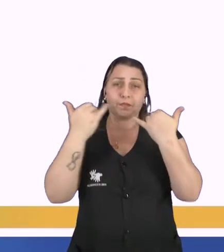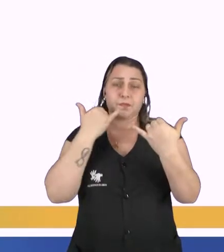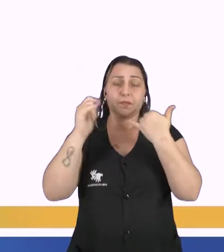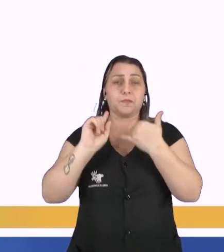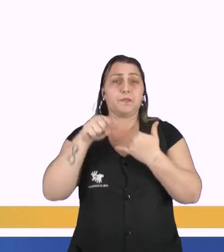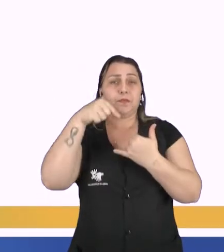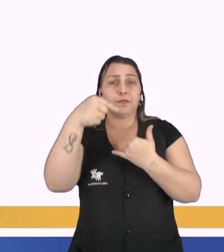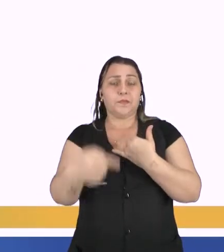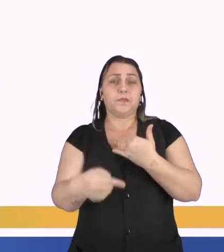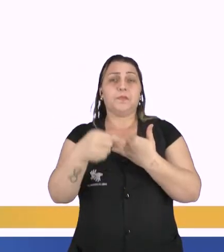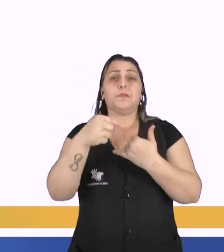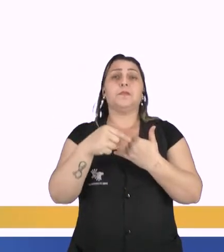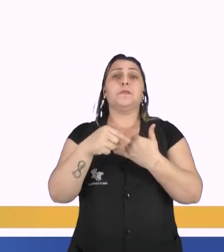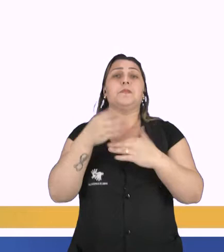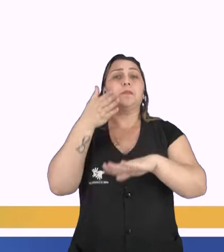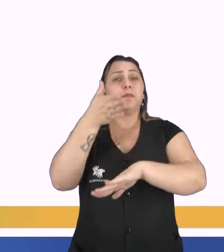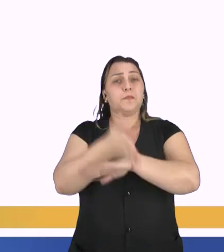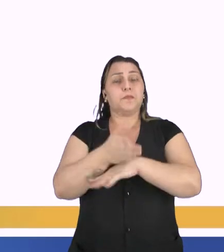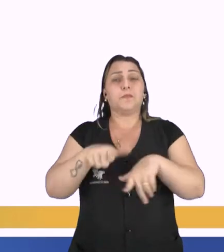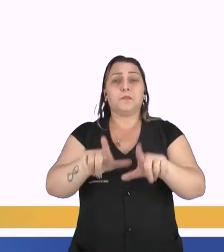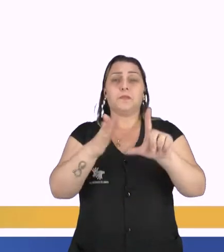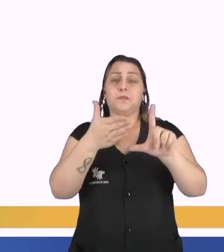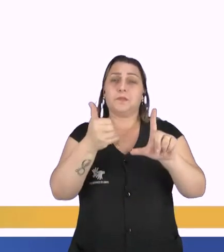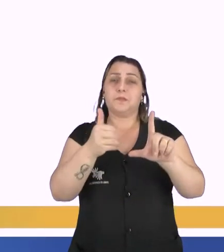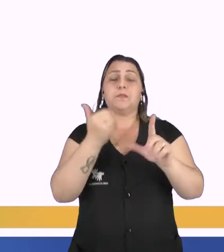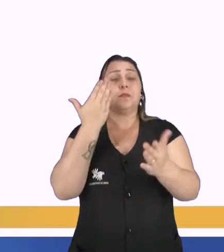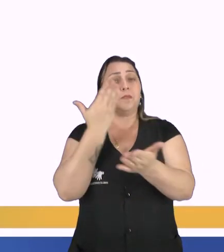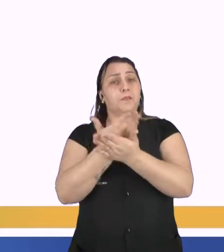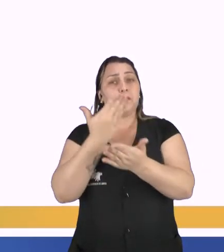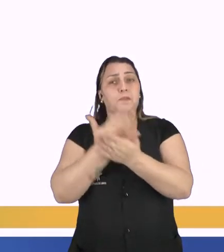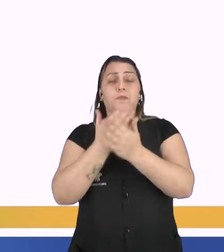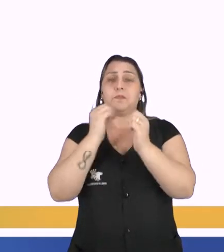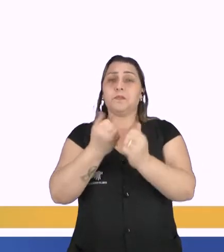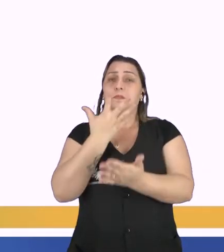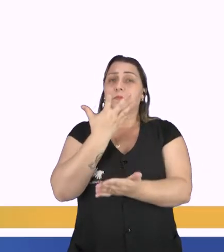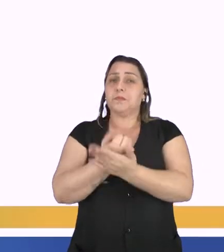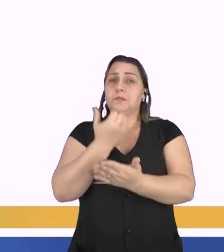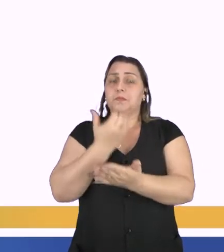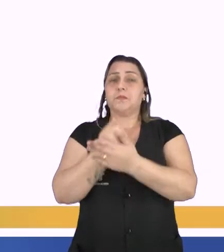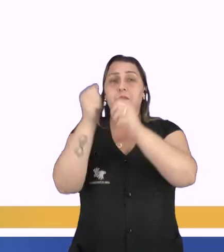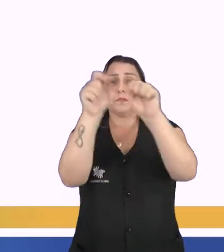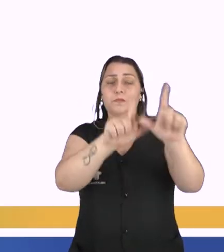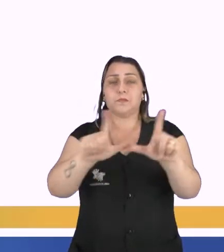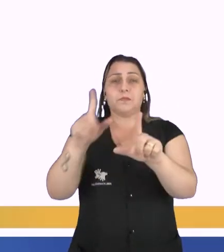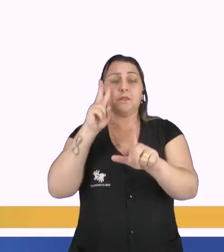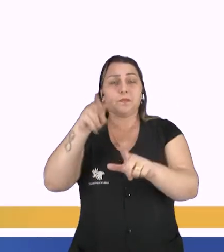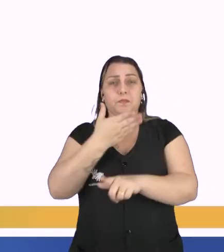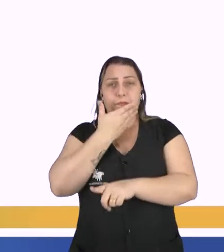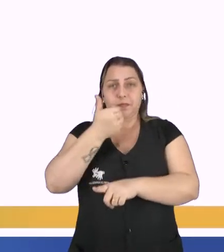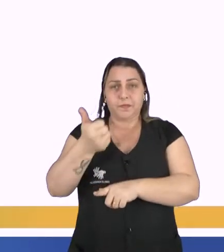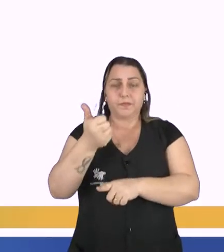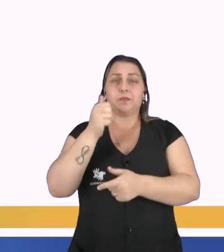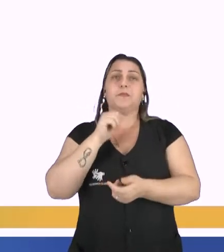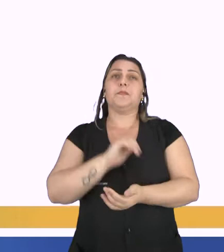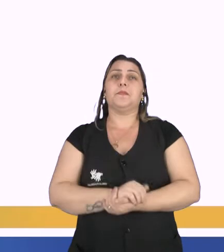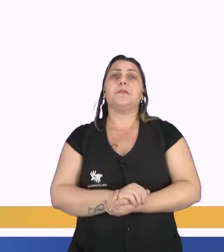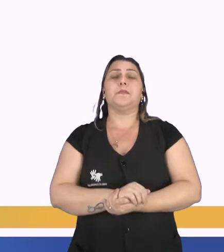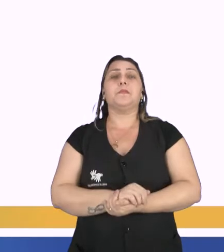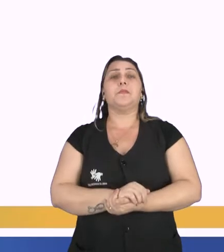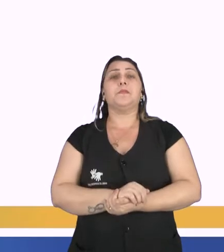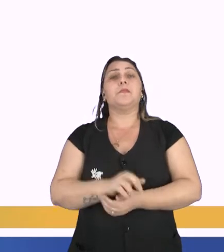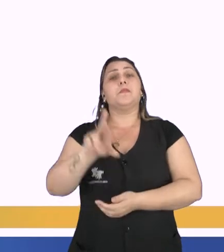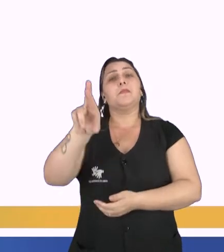pessoal? Depois vocês vão lá na plataforma, tenham acesso à aula, vocês podem baixar o slide e vocês veem o melhor, tá? Então, assim,